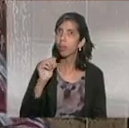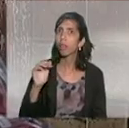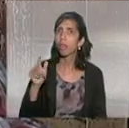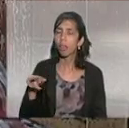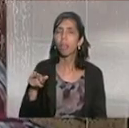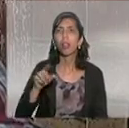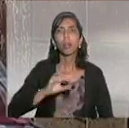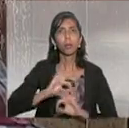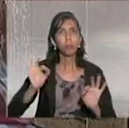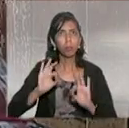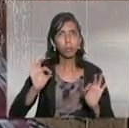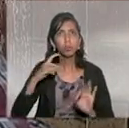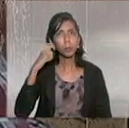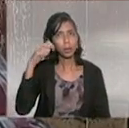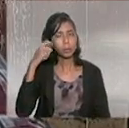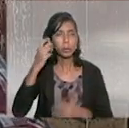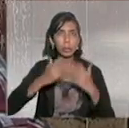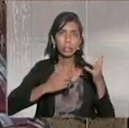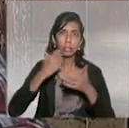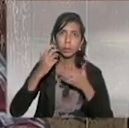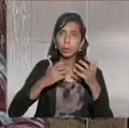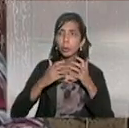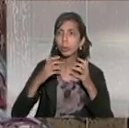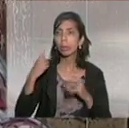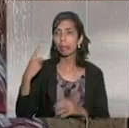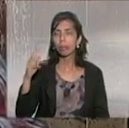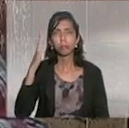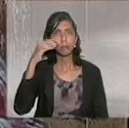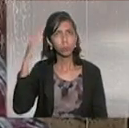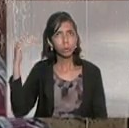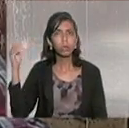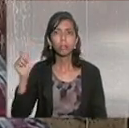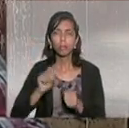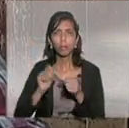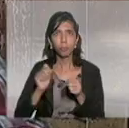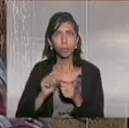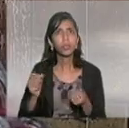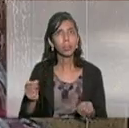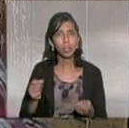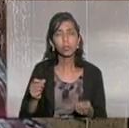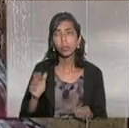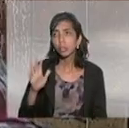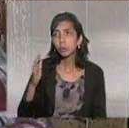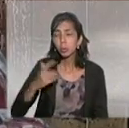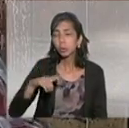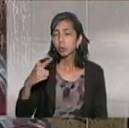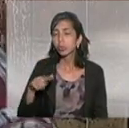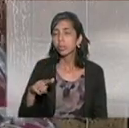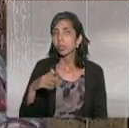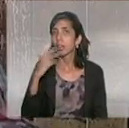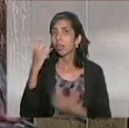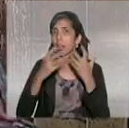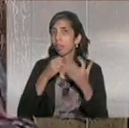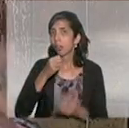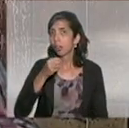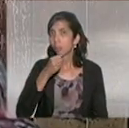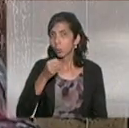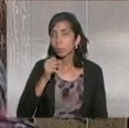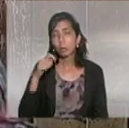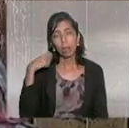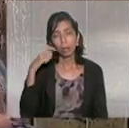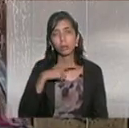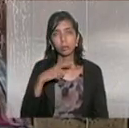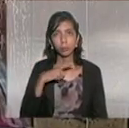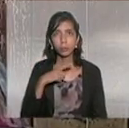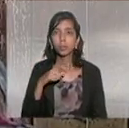uma cantora extraordinária. Mas no Tudo ou Nada foi um sucesso louco dos musicais e não tínhamos aí extraordinários cantores, mas